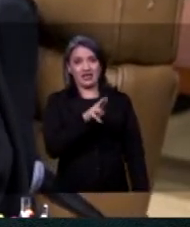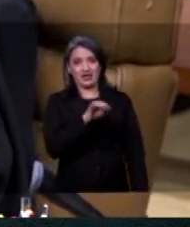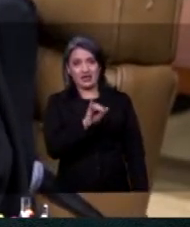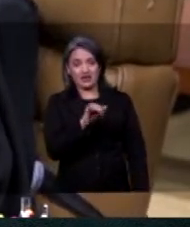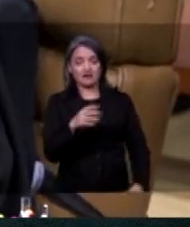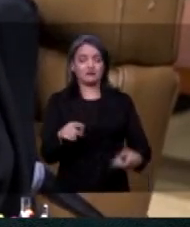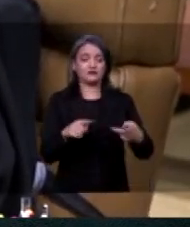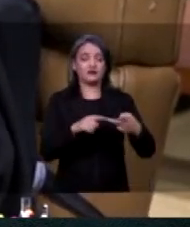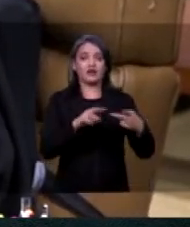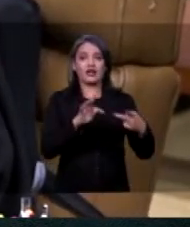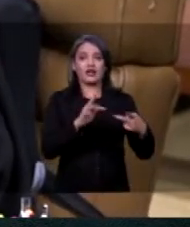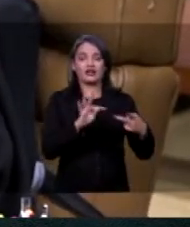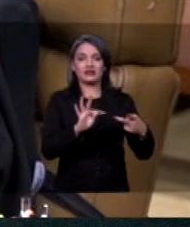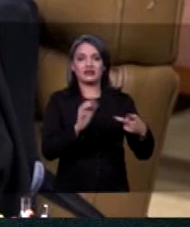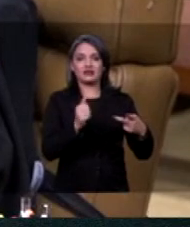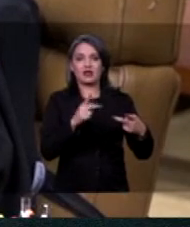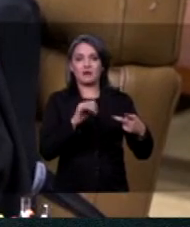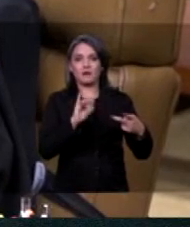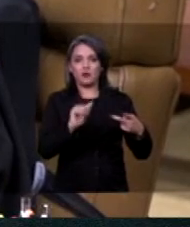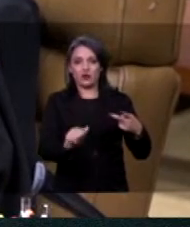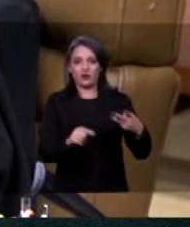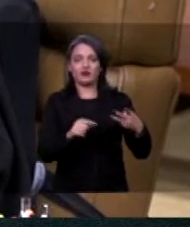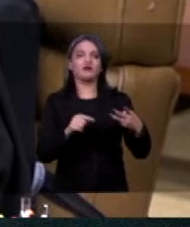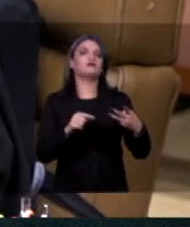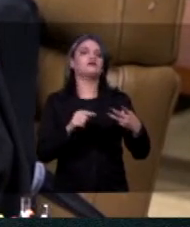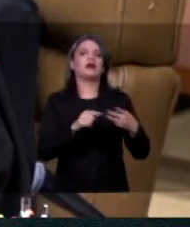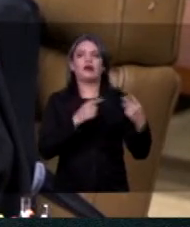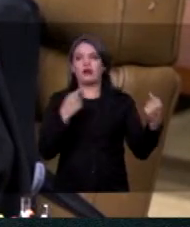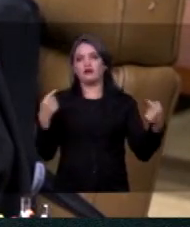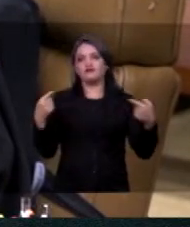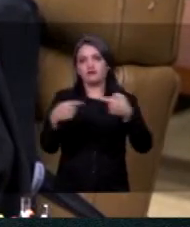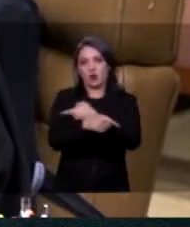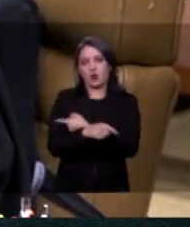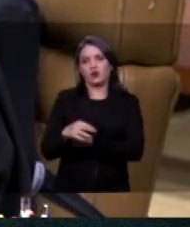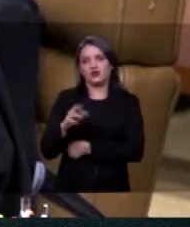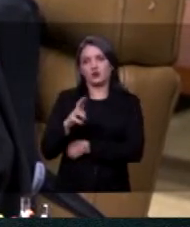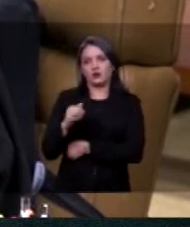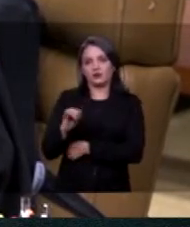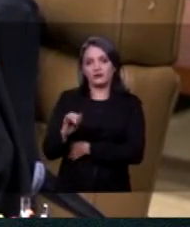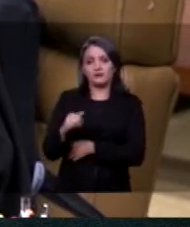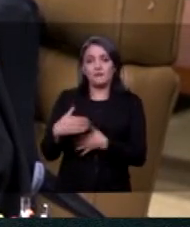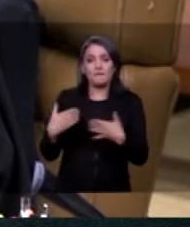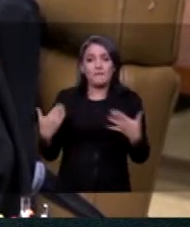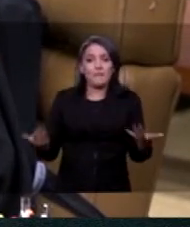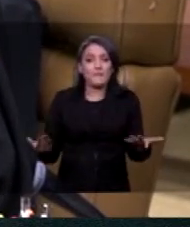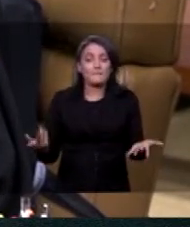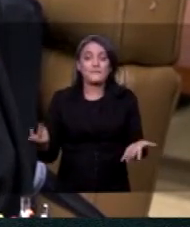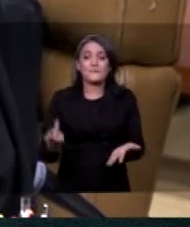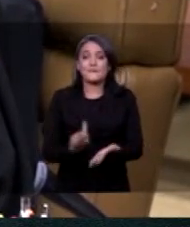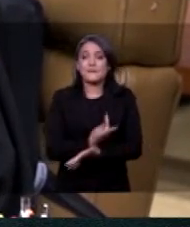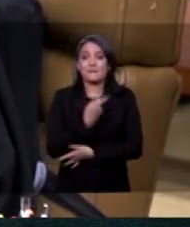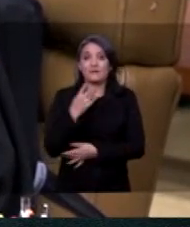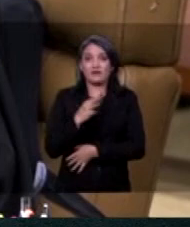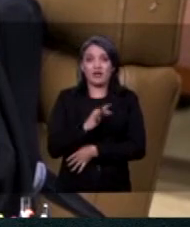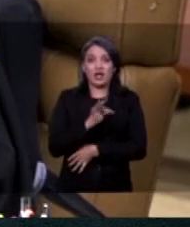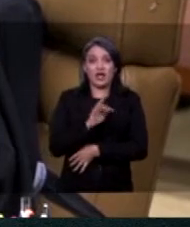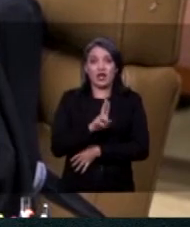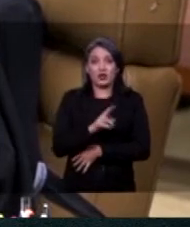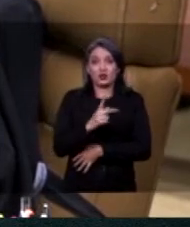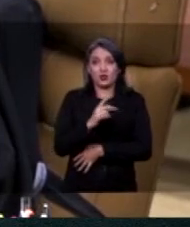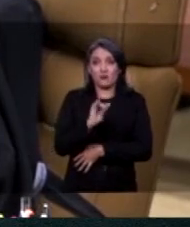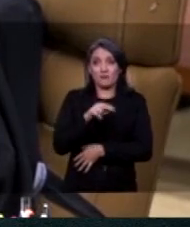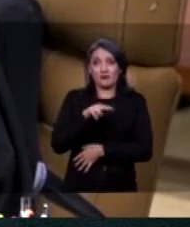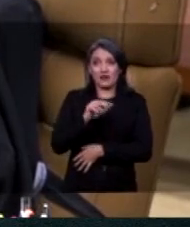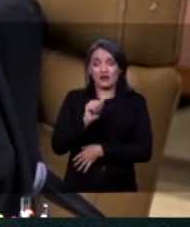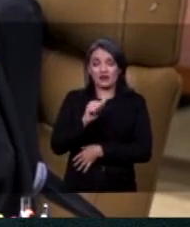apelo. Sensibilidade para equilíbrio de poderes, quem estabelece as normas que devem vigir o império